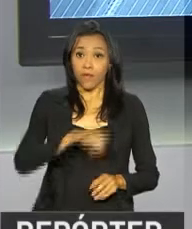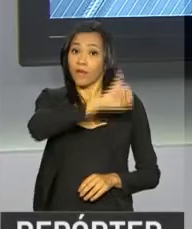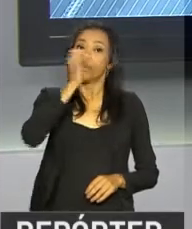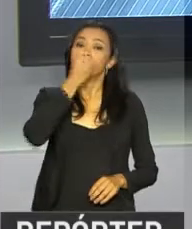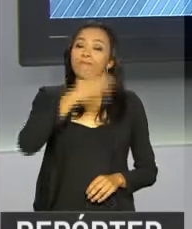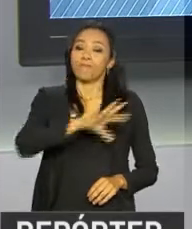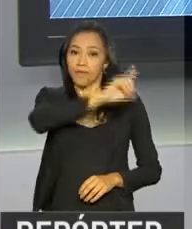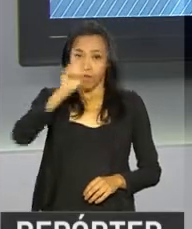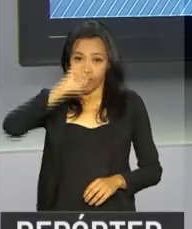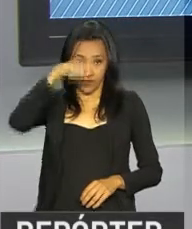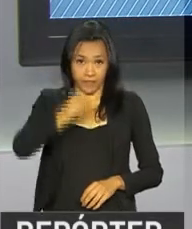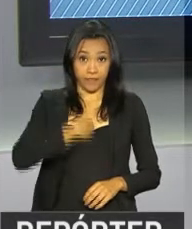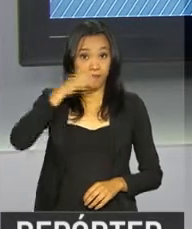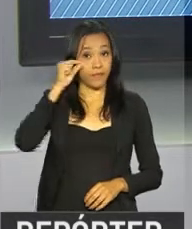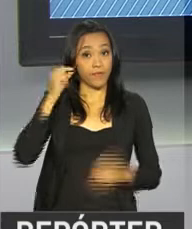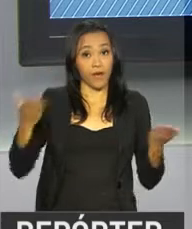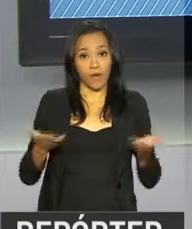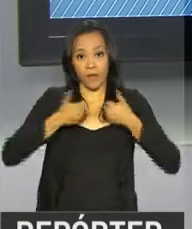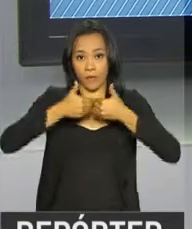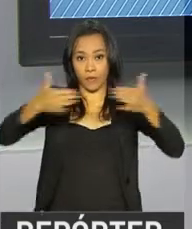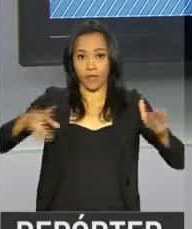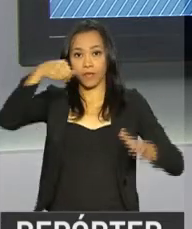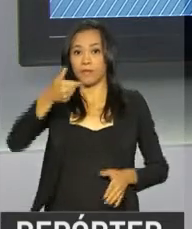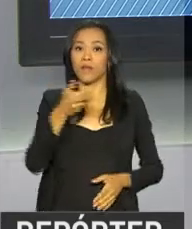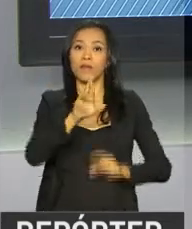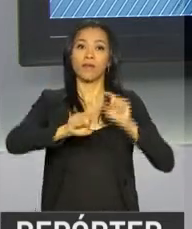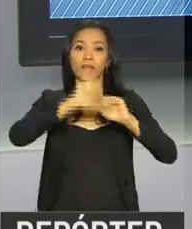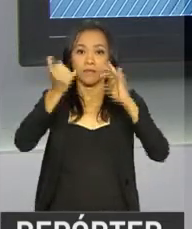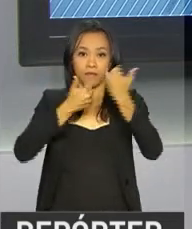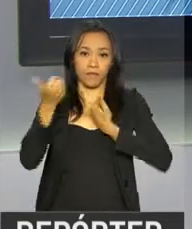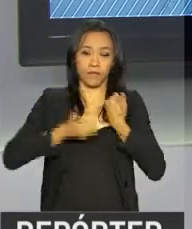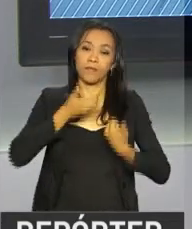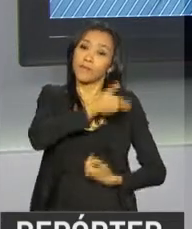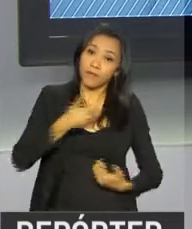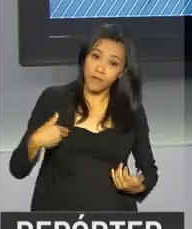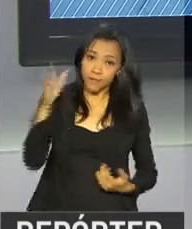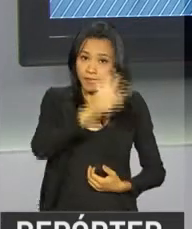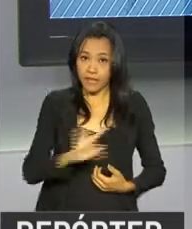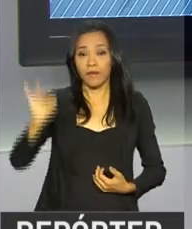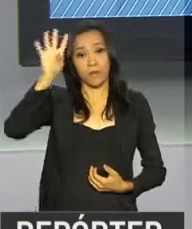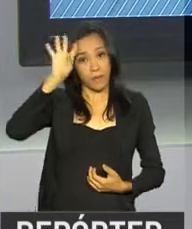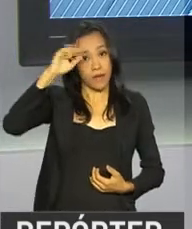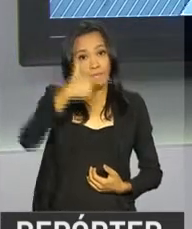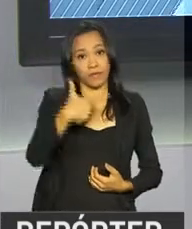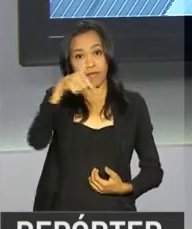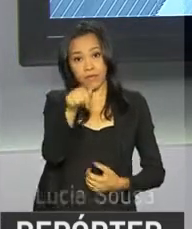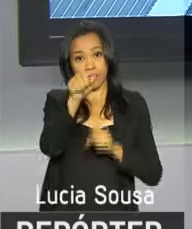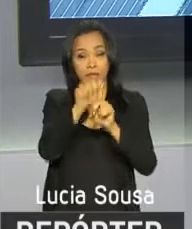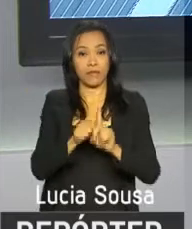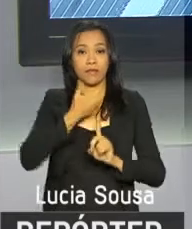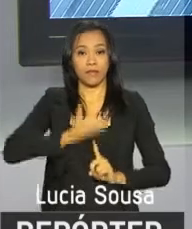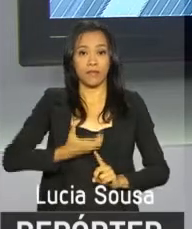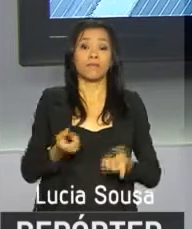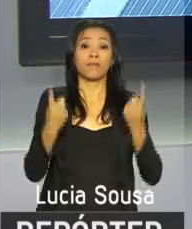Olá, bom dia. Eu sou Carolina Becker e começa agora o Repórter NBR com as notícias do governo federal desta quarta-feira, 27 de